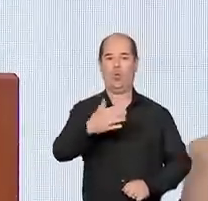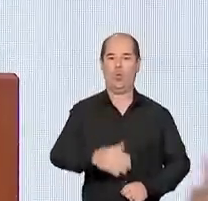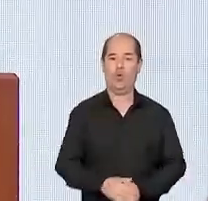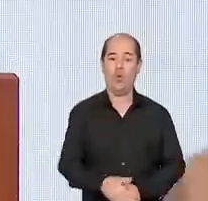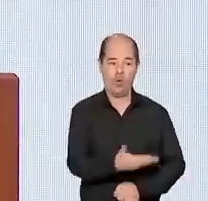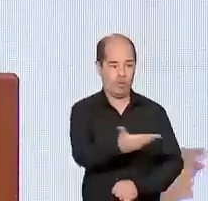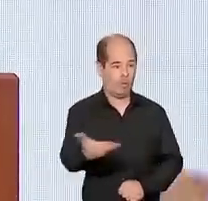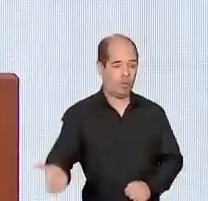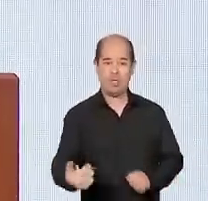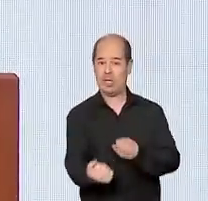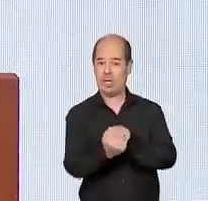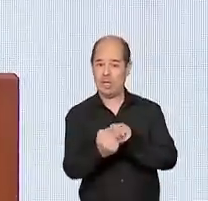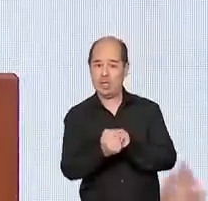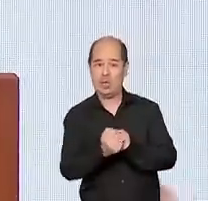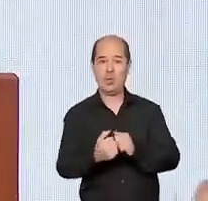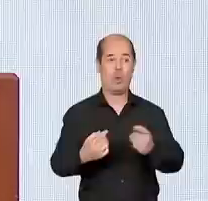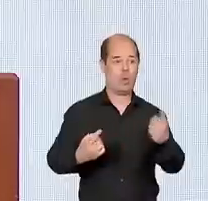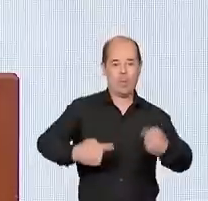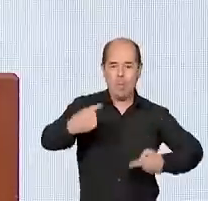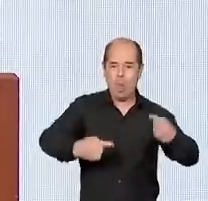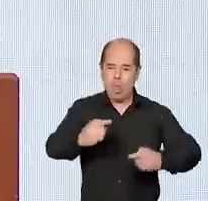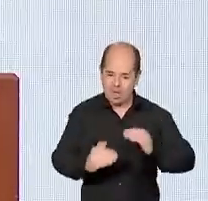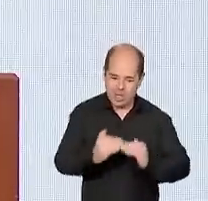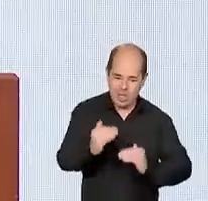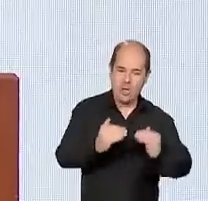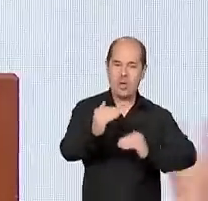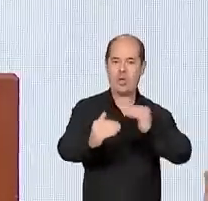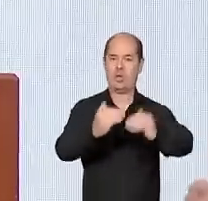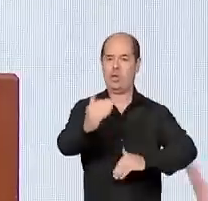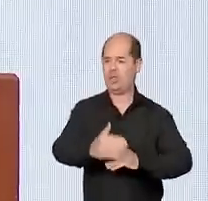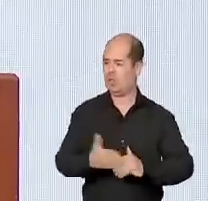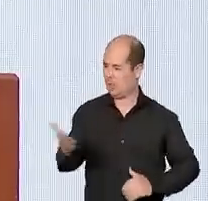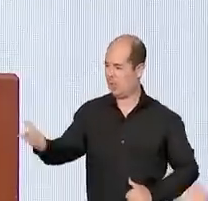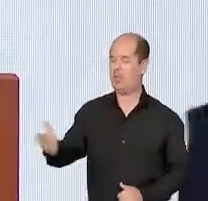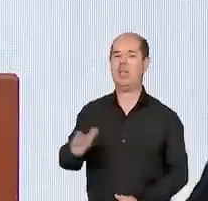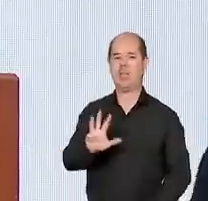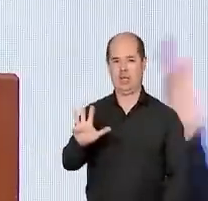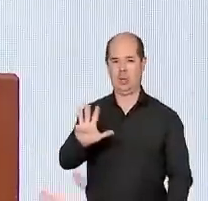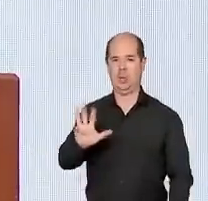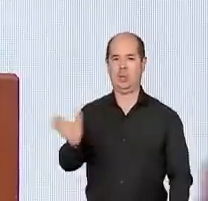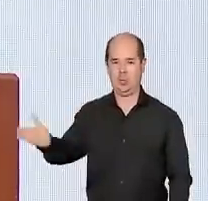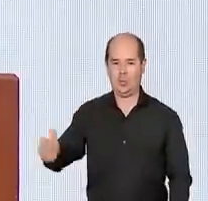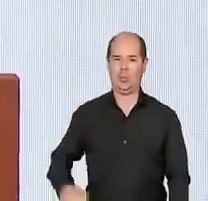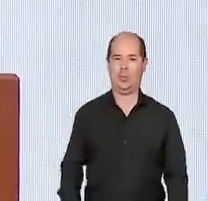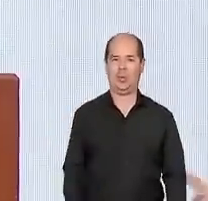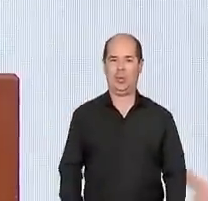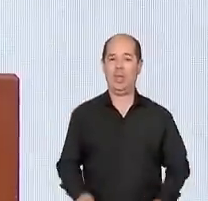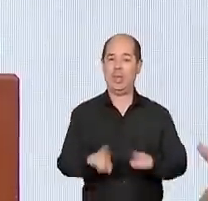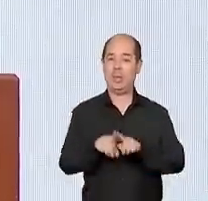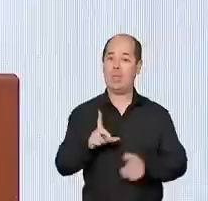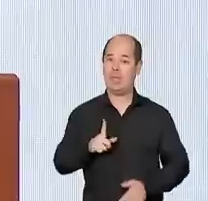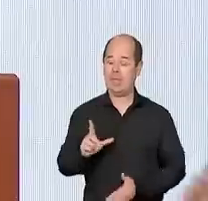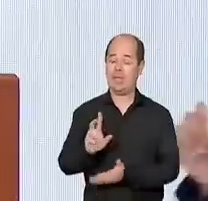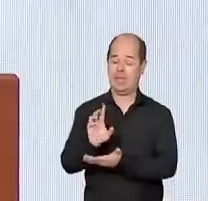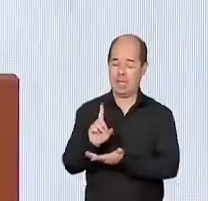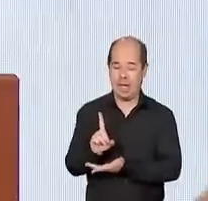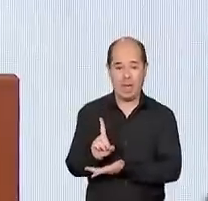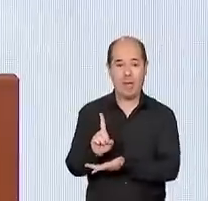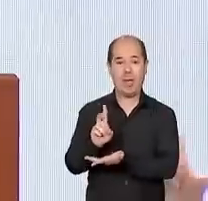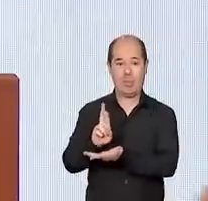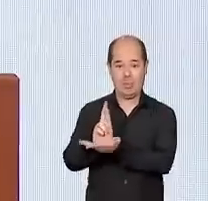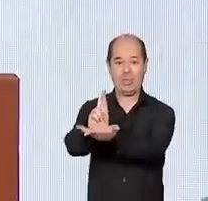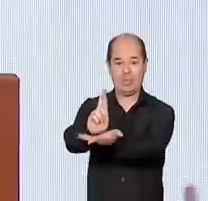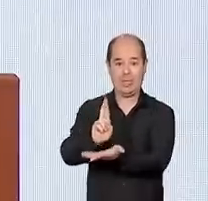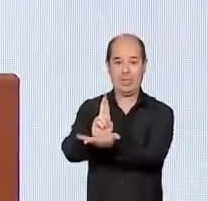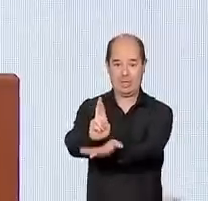política conosco, presidente Lula. Quero também agradecer a presença das representações da sociedade